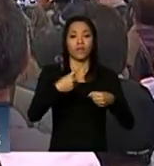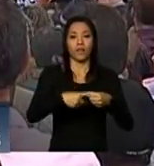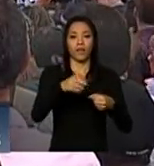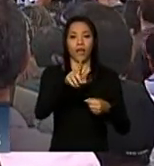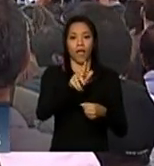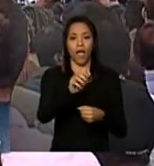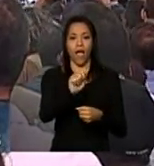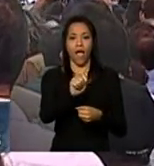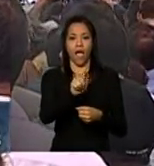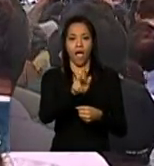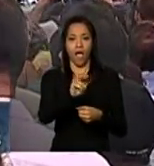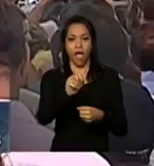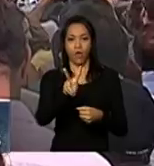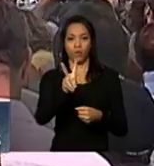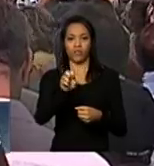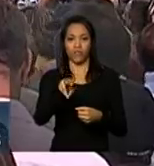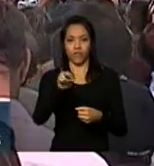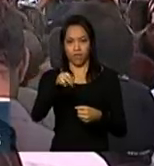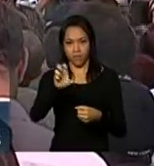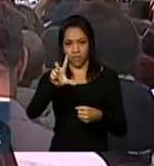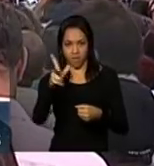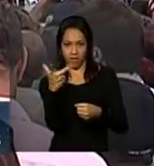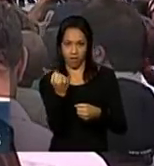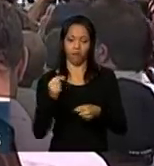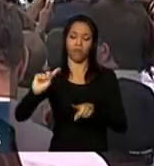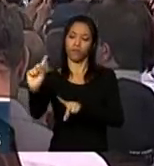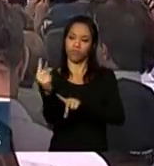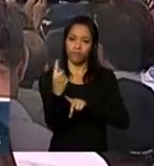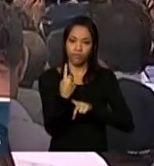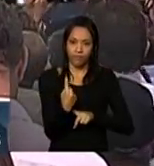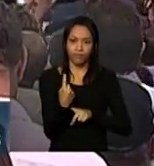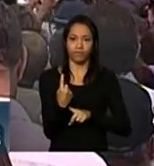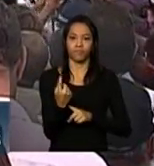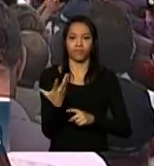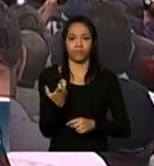representante do prefeito Senor Norman